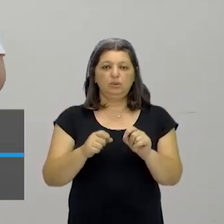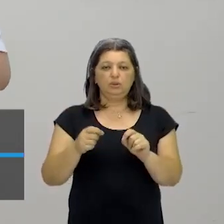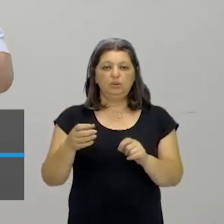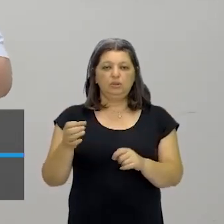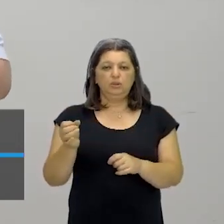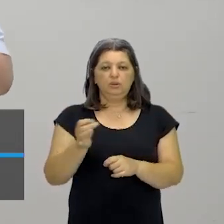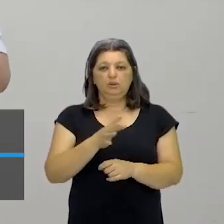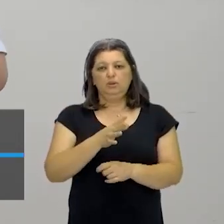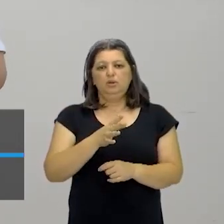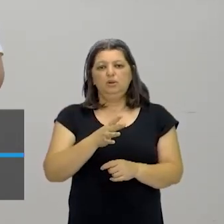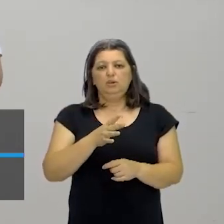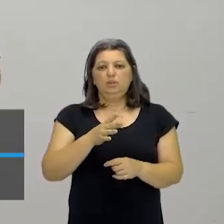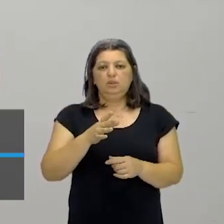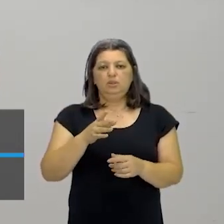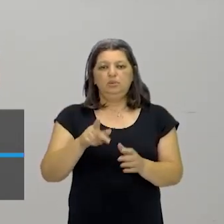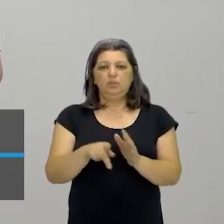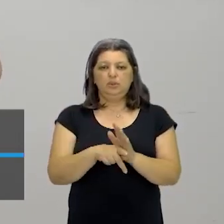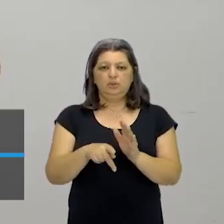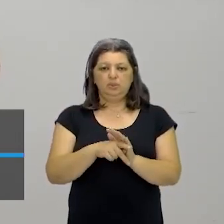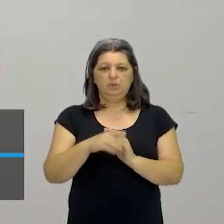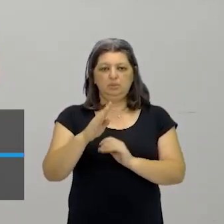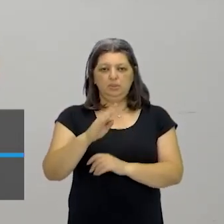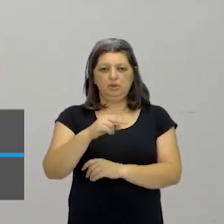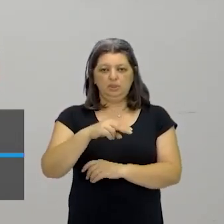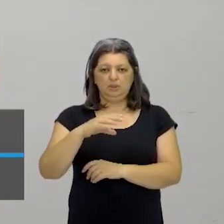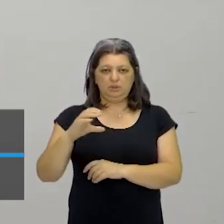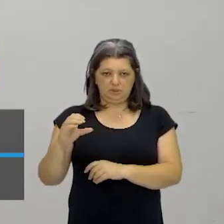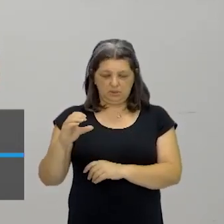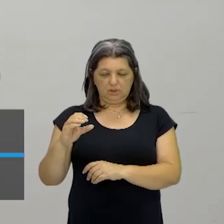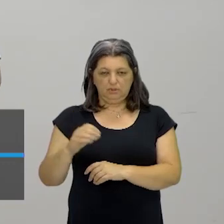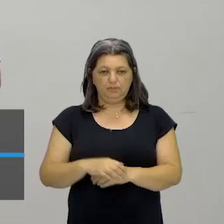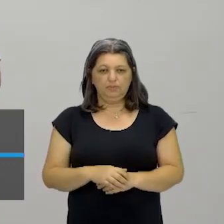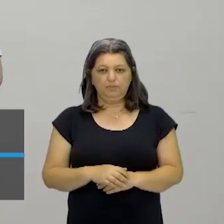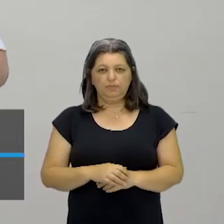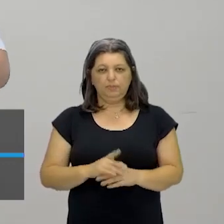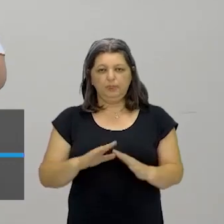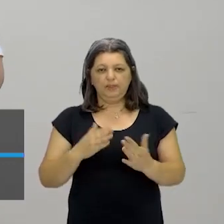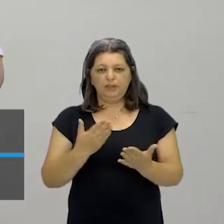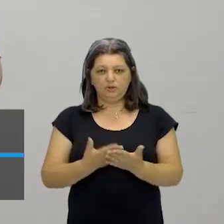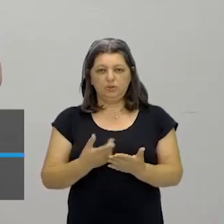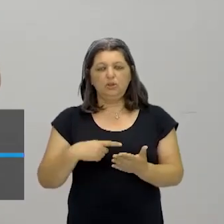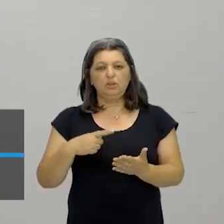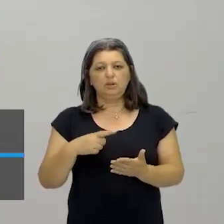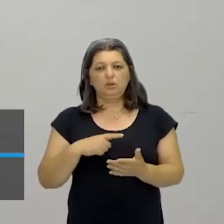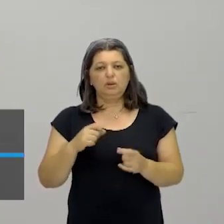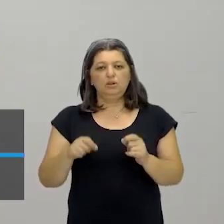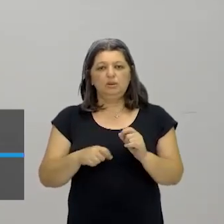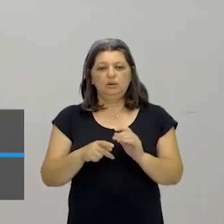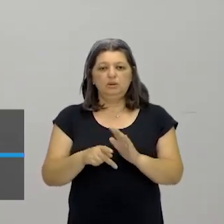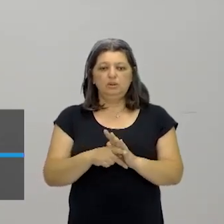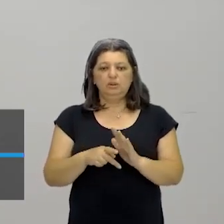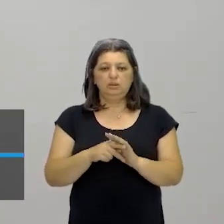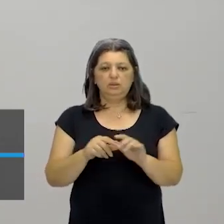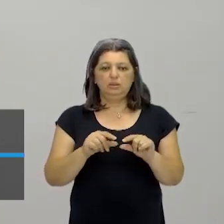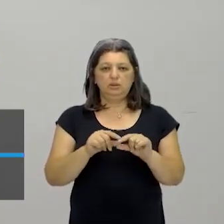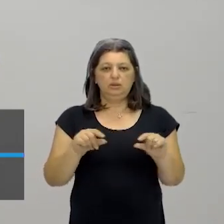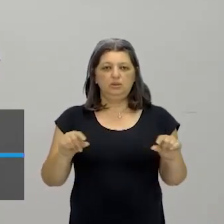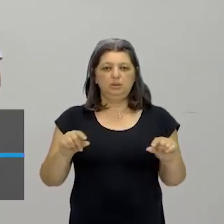escola Que o percurso formativo da BNCC In the Classroom A gente tem lá o New Experience